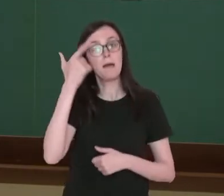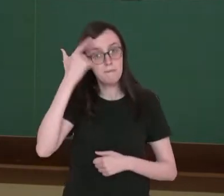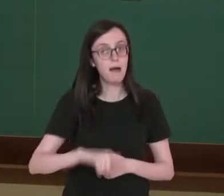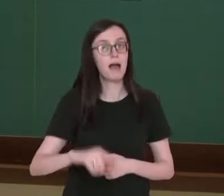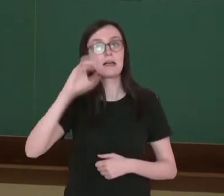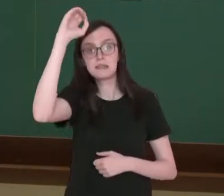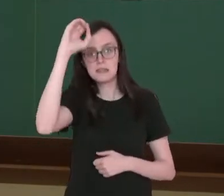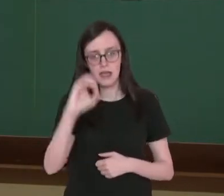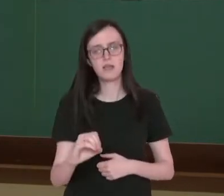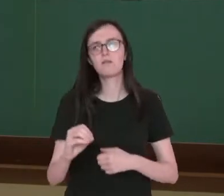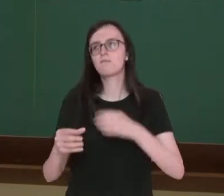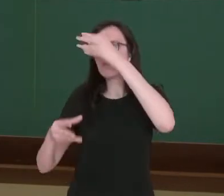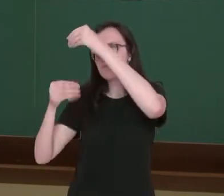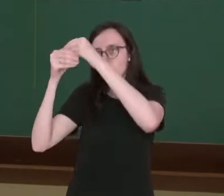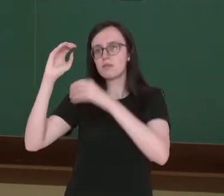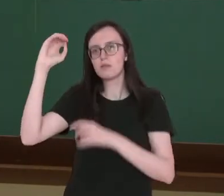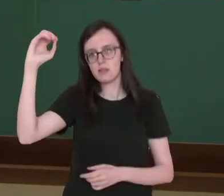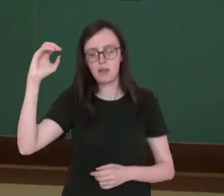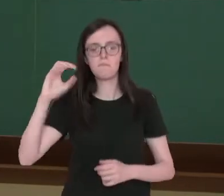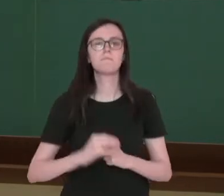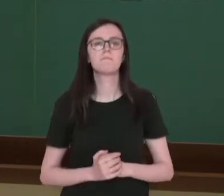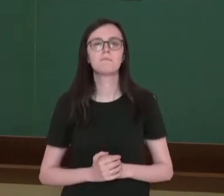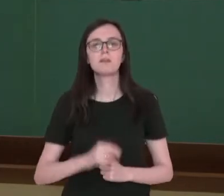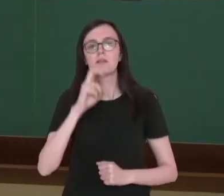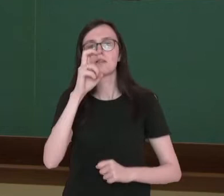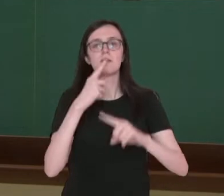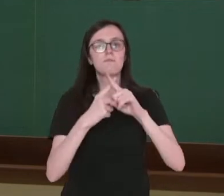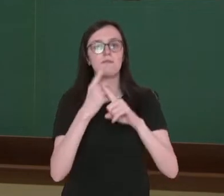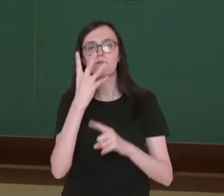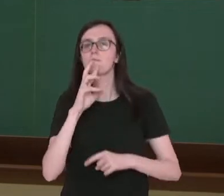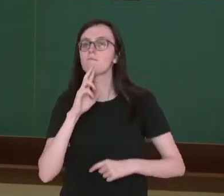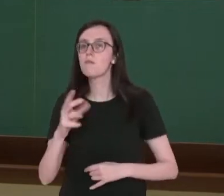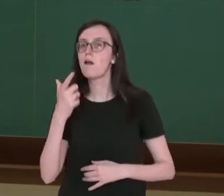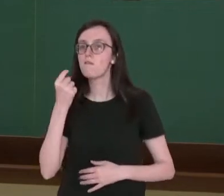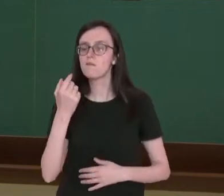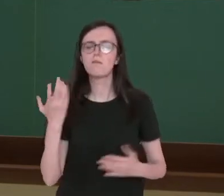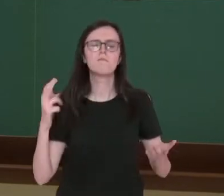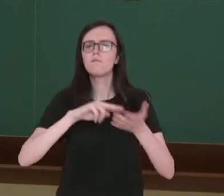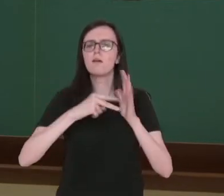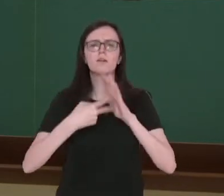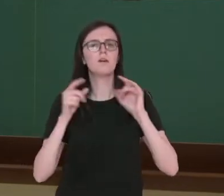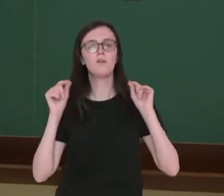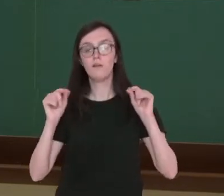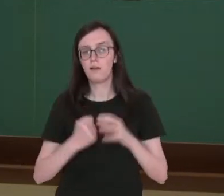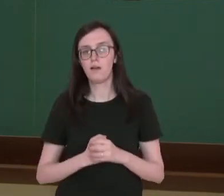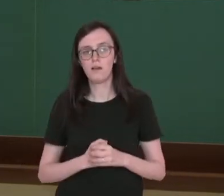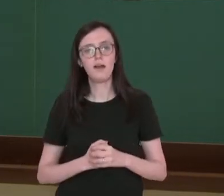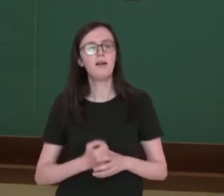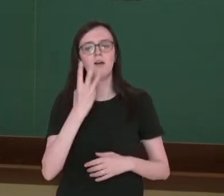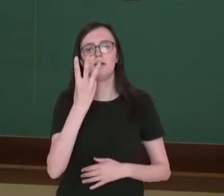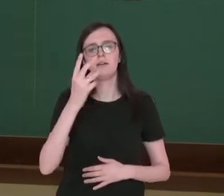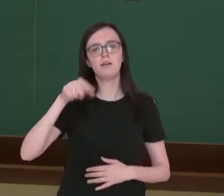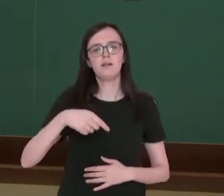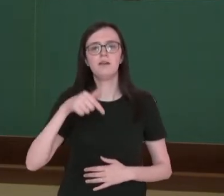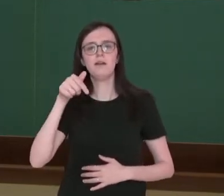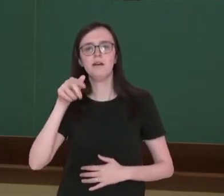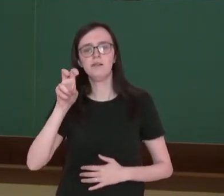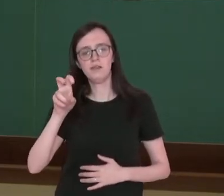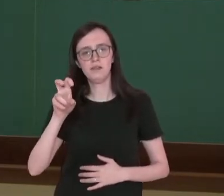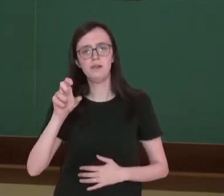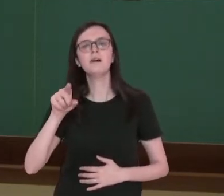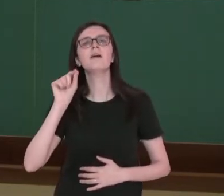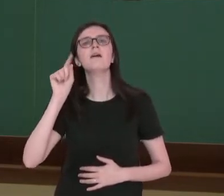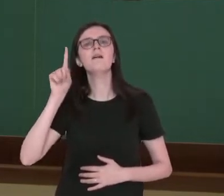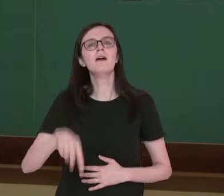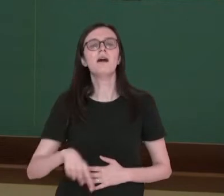2, eu colocaria um zero aqui. 5 vezes 4, 20, deu zero. Ou seja, 3,75, ou seja, o